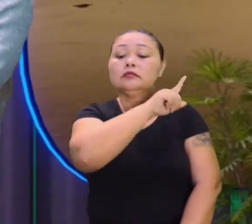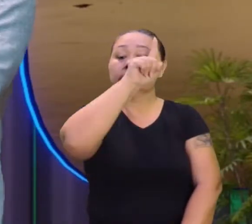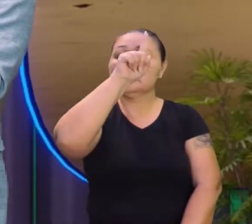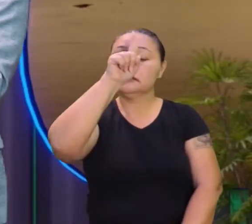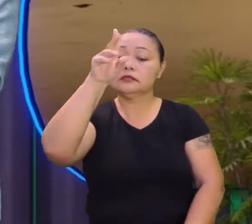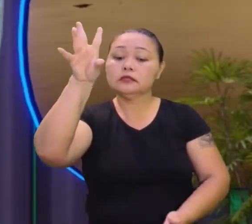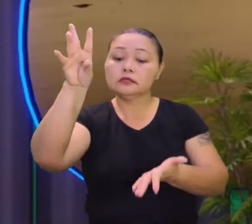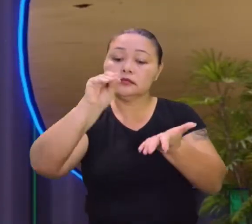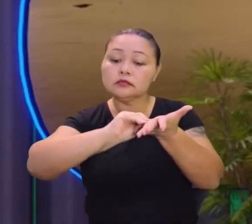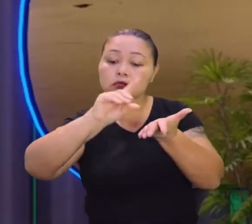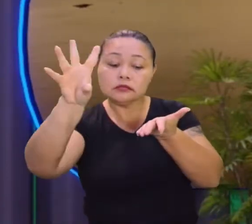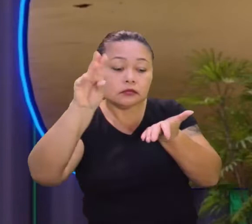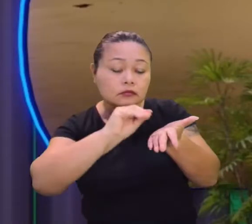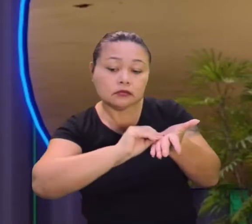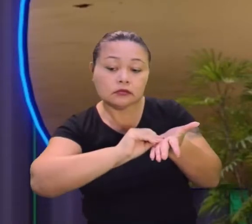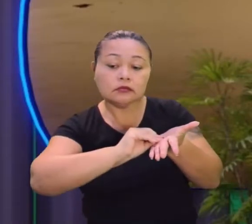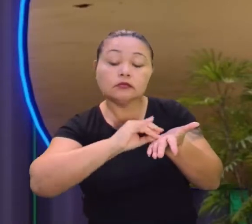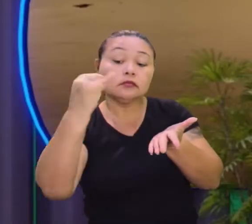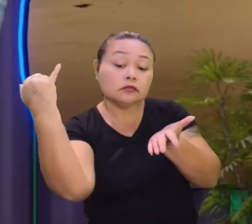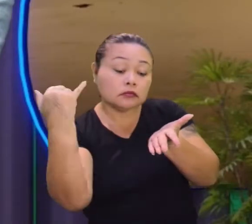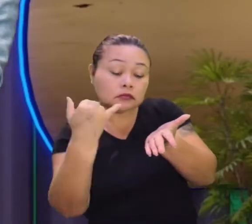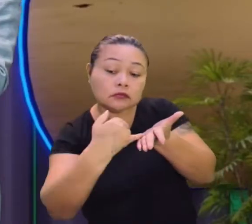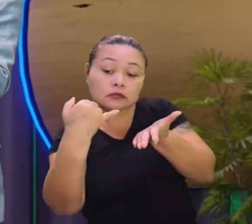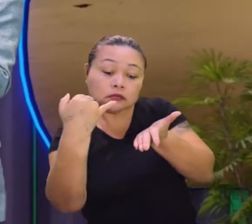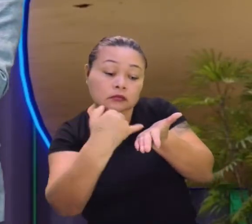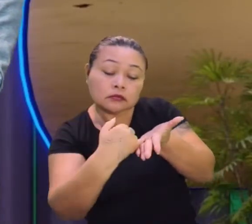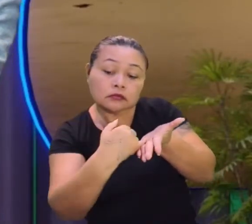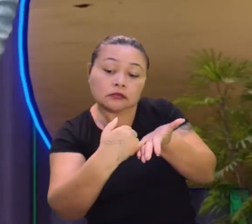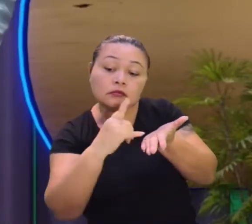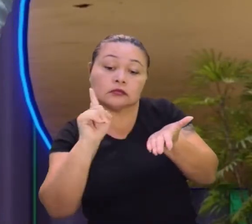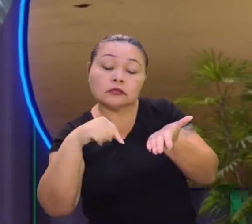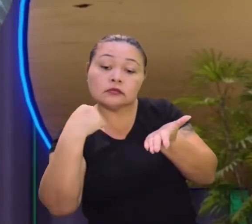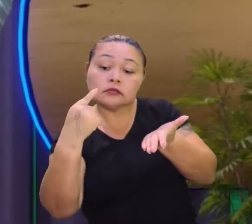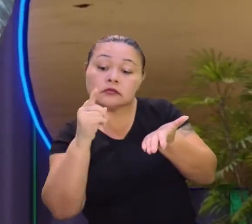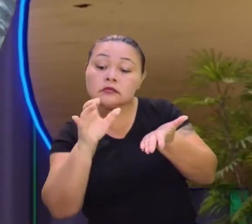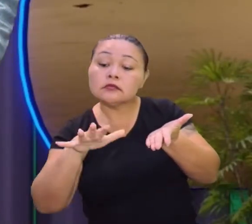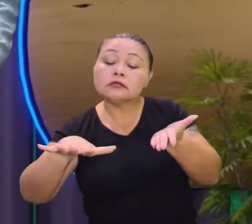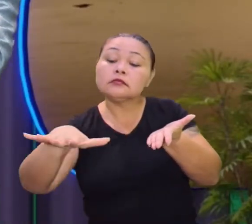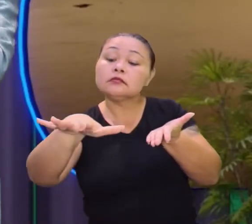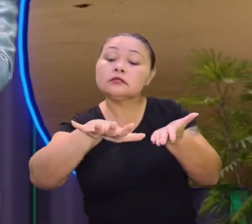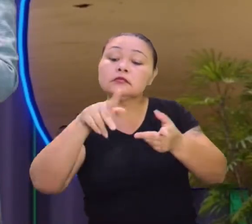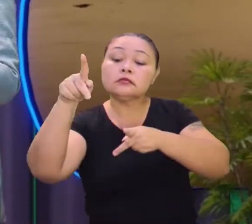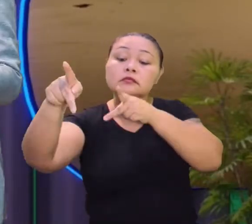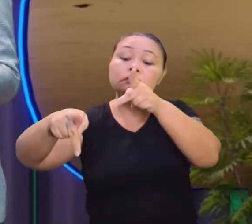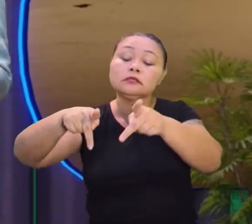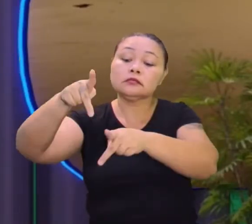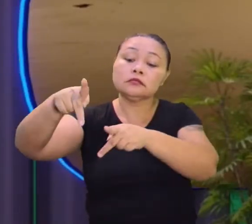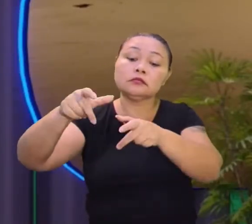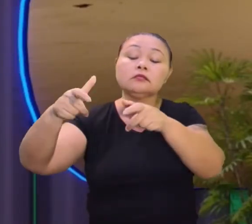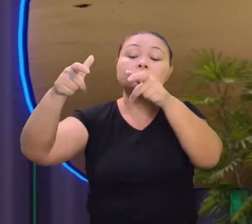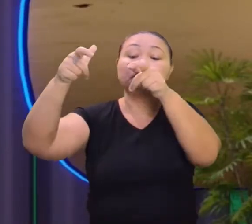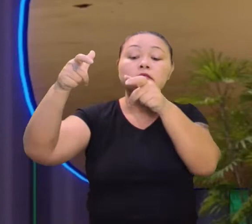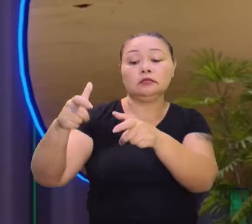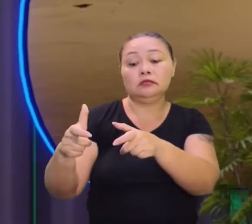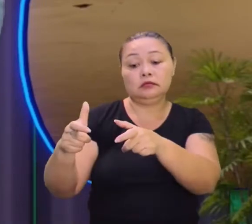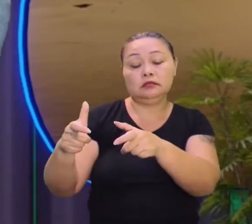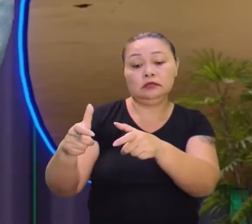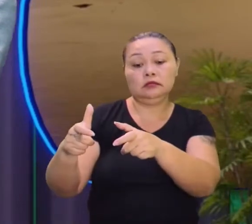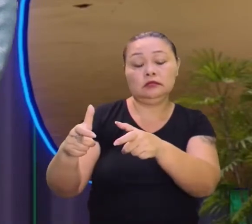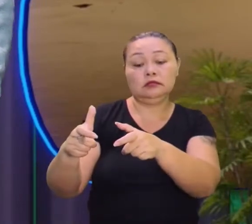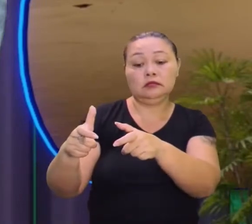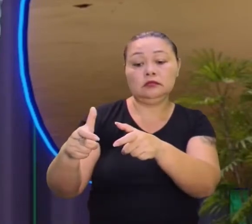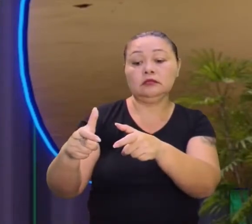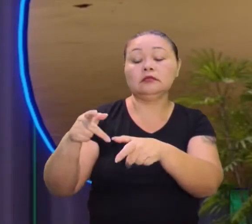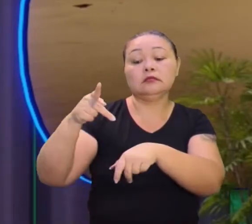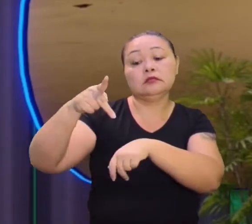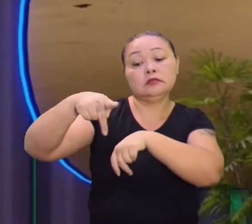censo, eles são informações sobre uma determinada população de uma localidade,